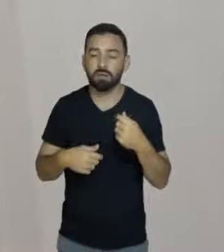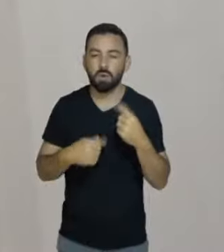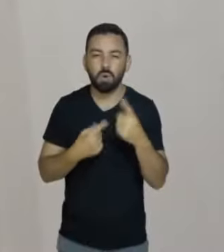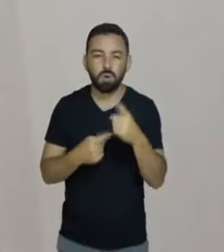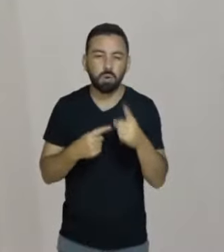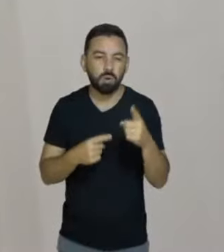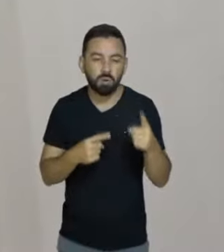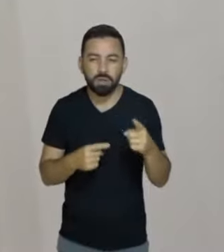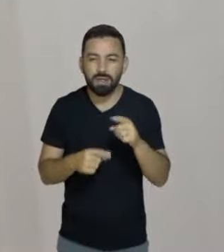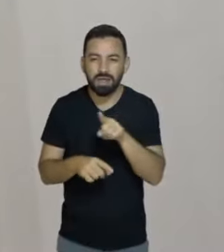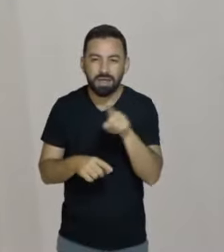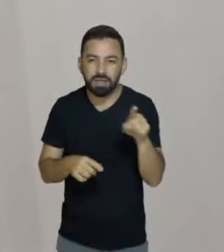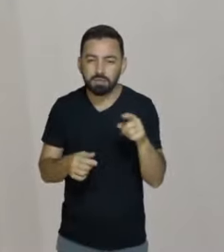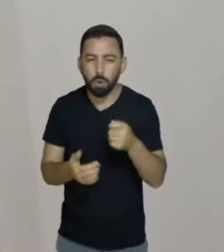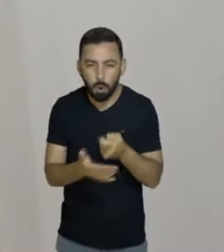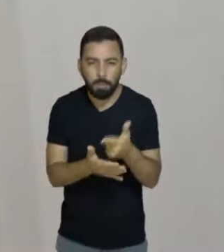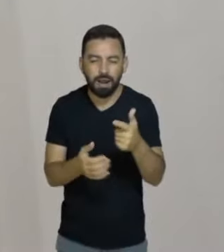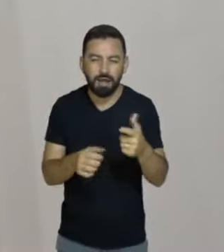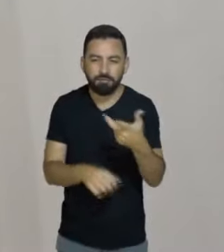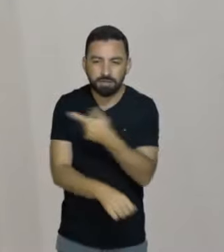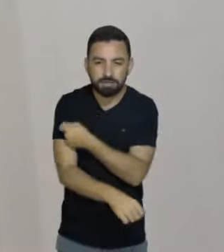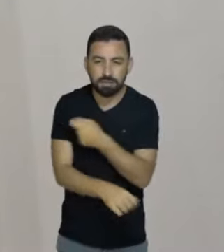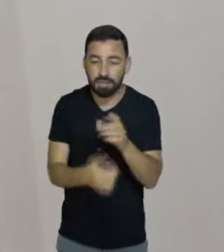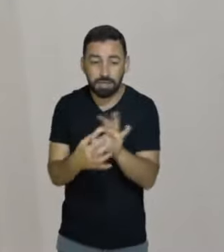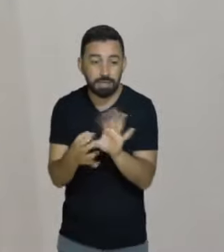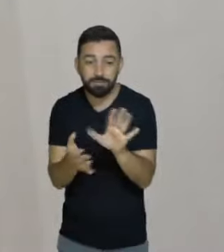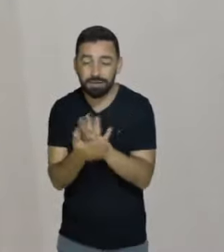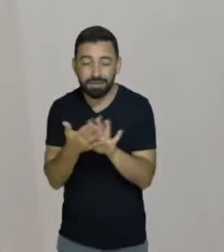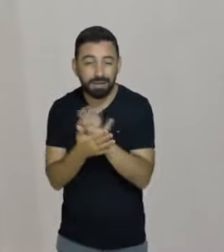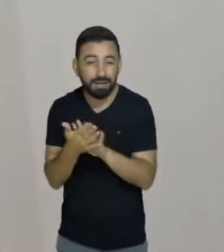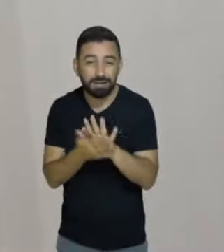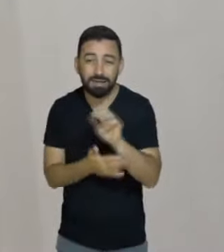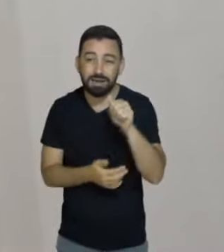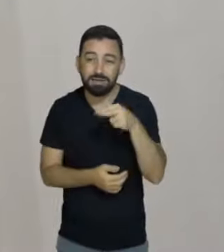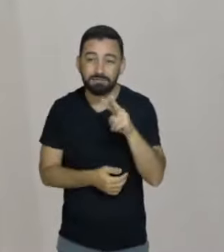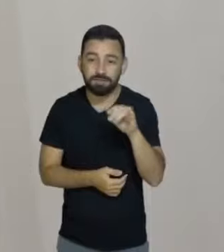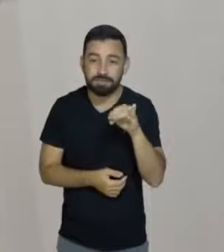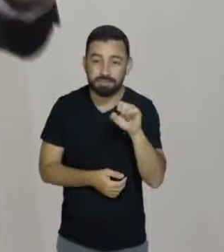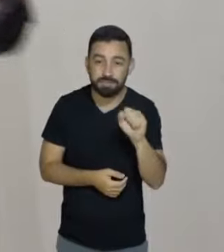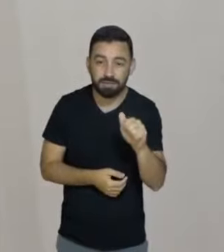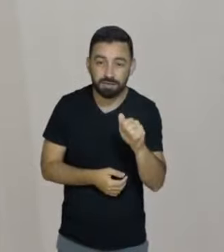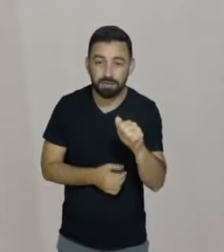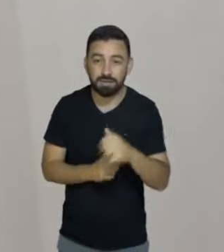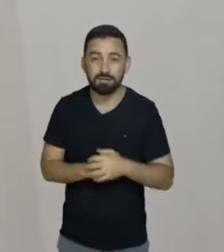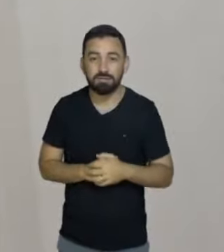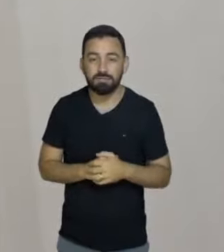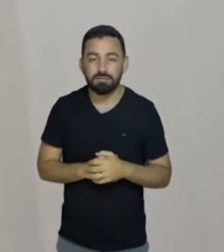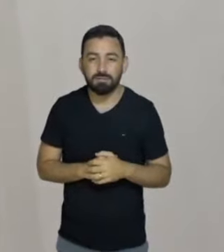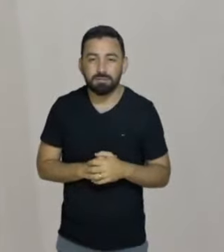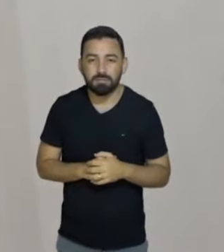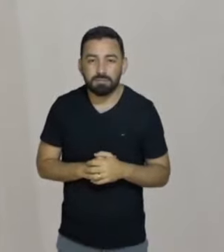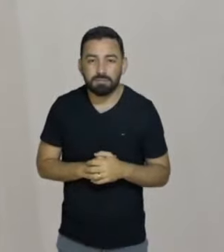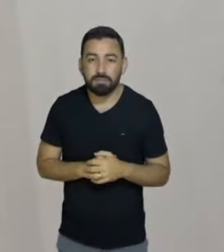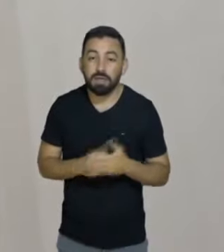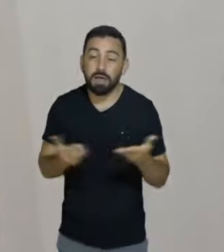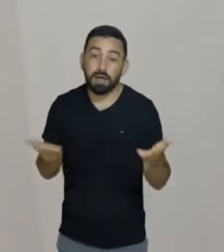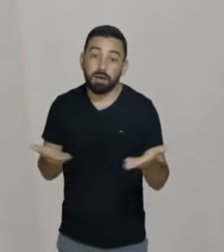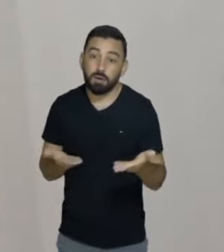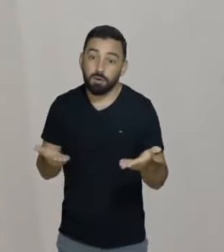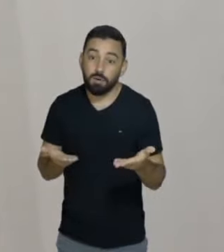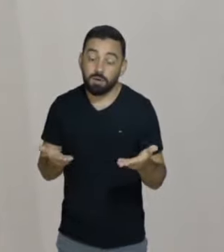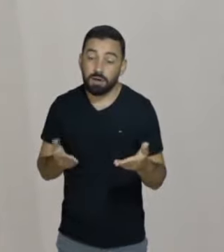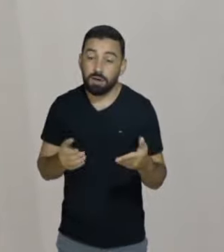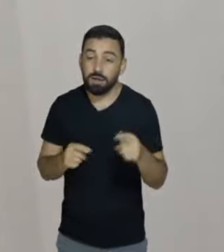vacina antes mesmo de ter a liberação da Anvisa. Caso tivesse feito, seria cassado naquele momento. Agora, para aqueles